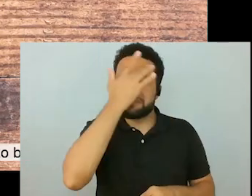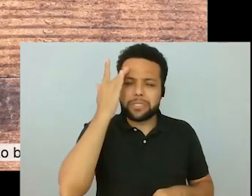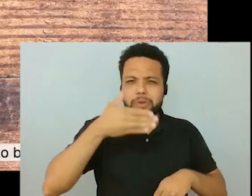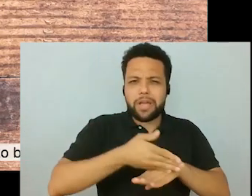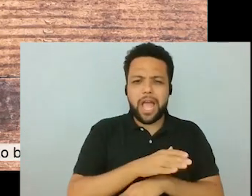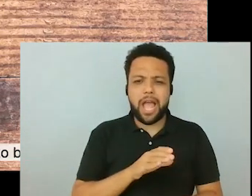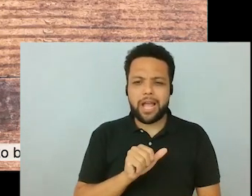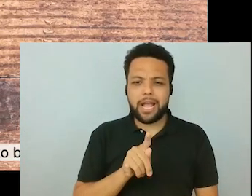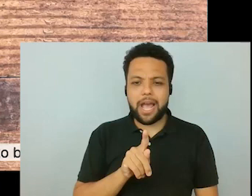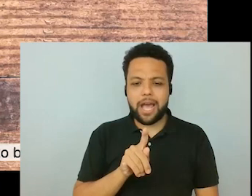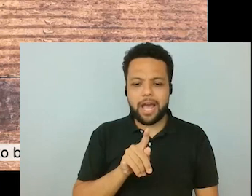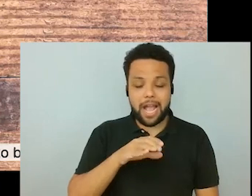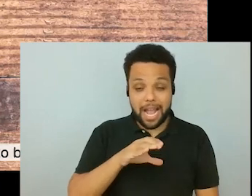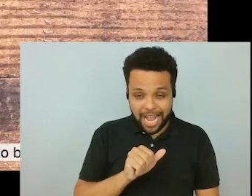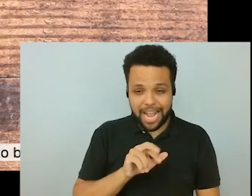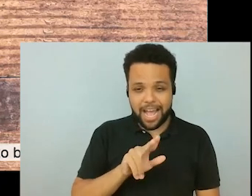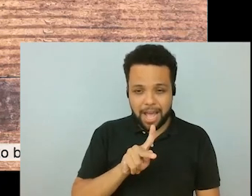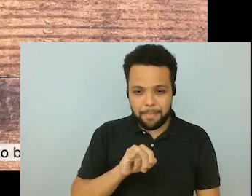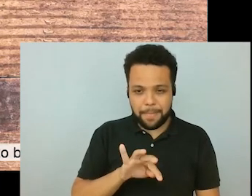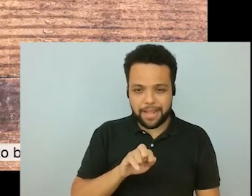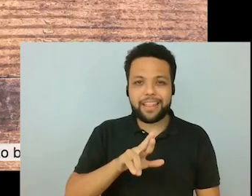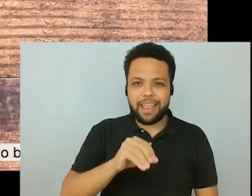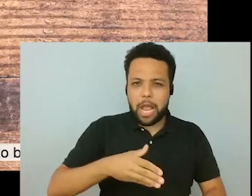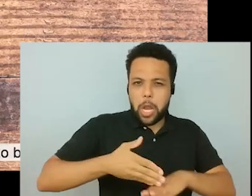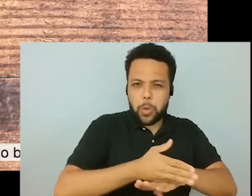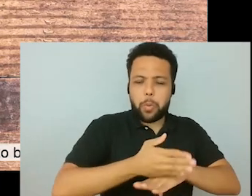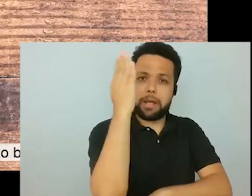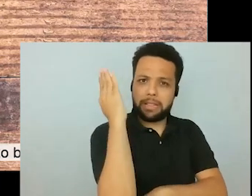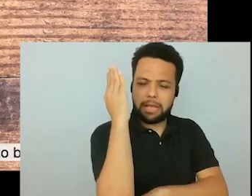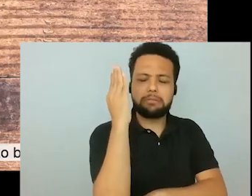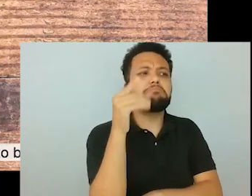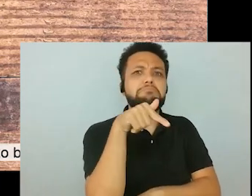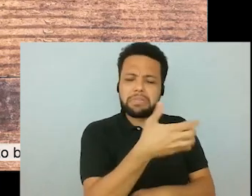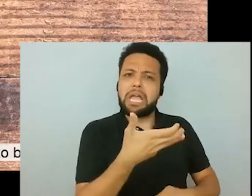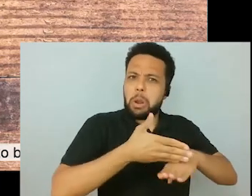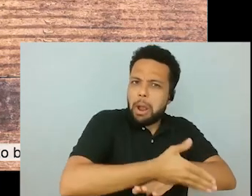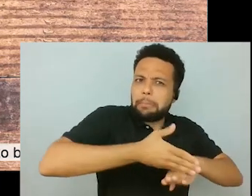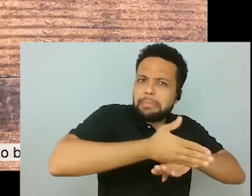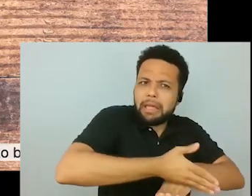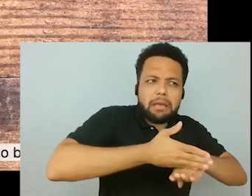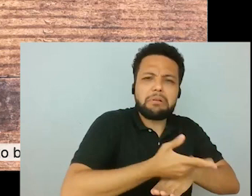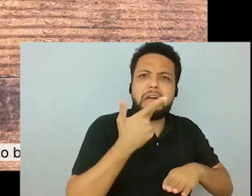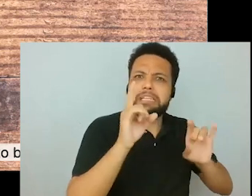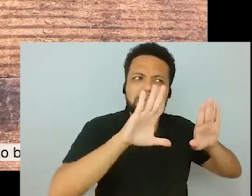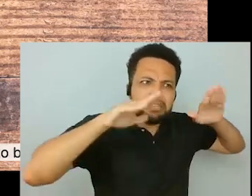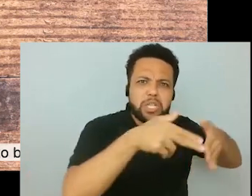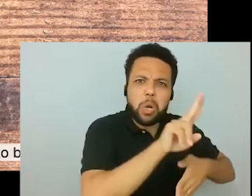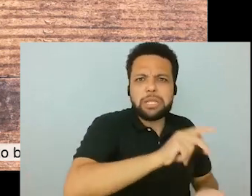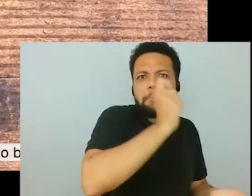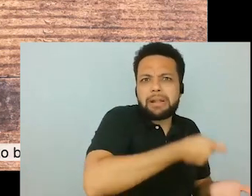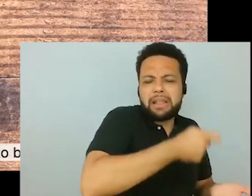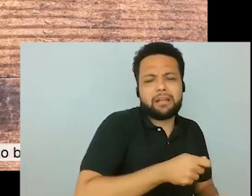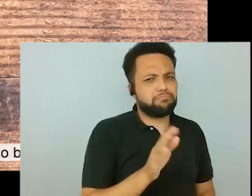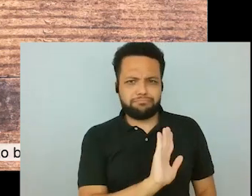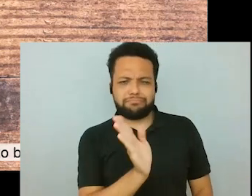na dúvida, eu recomendo, tá? Não contrate. Porque ela pode ser a melhor marteladora da cidade. A pessoa não martela um dedo,